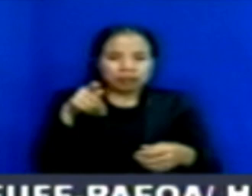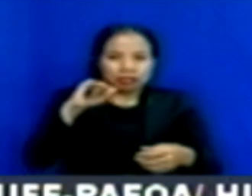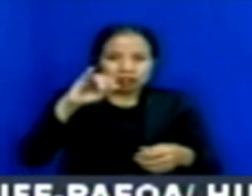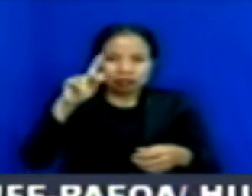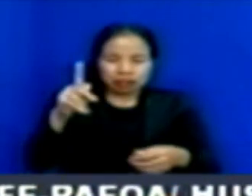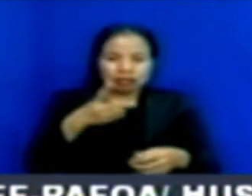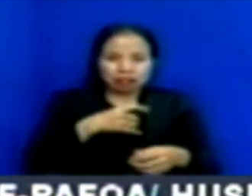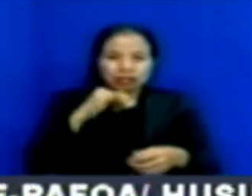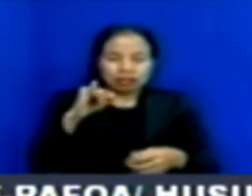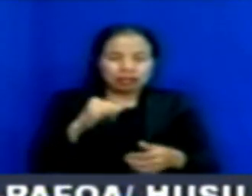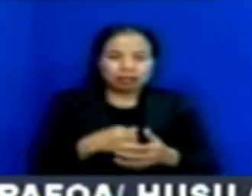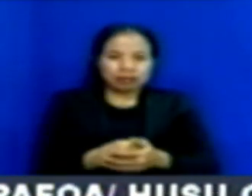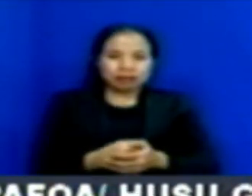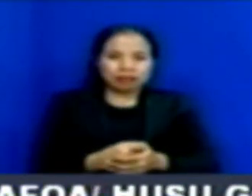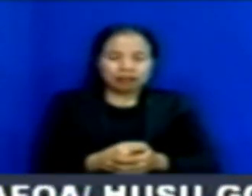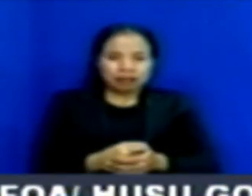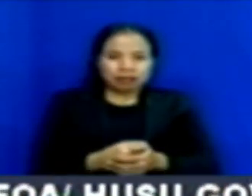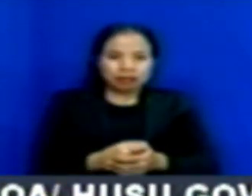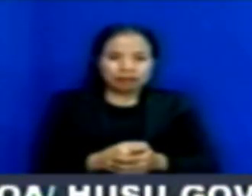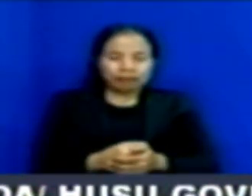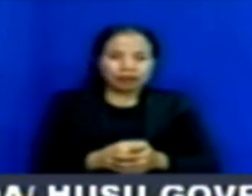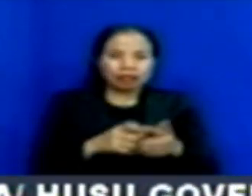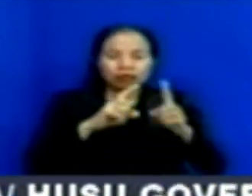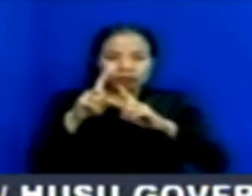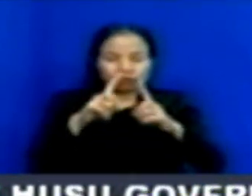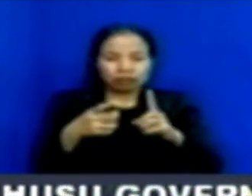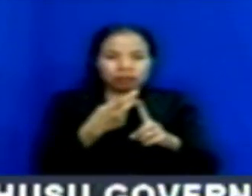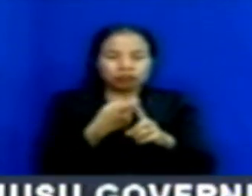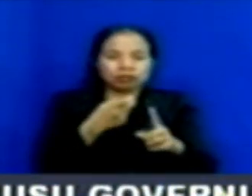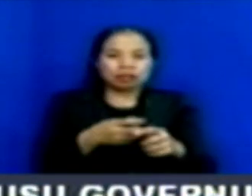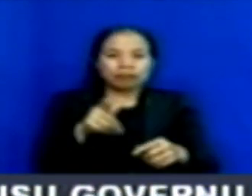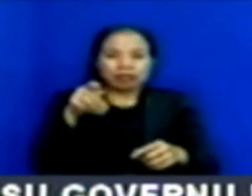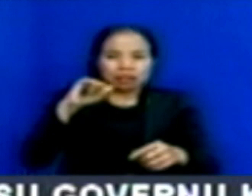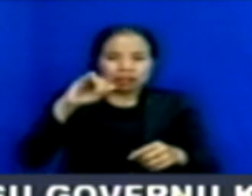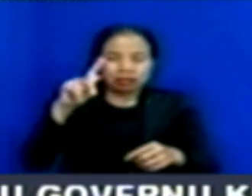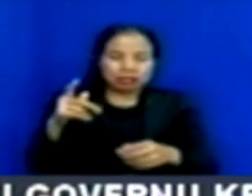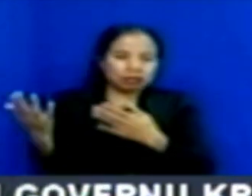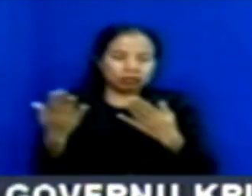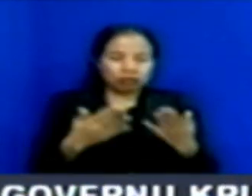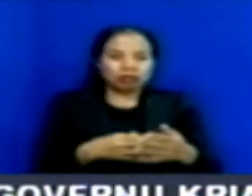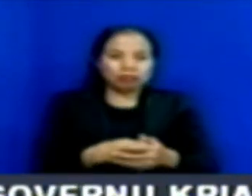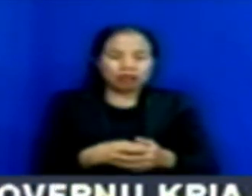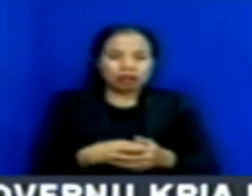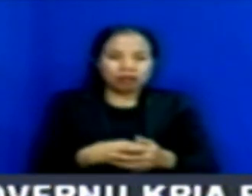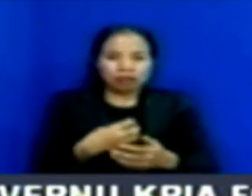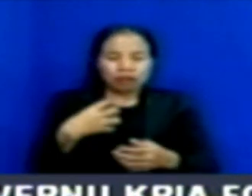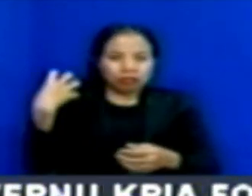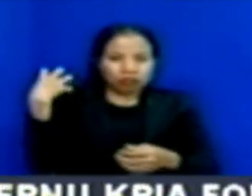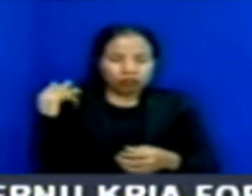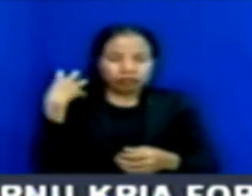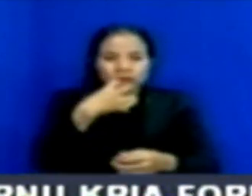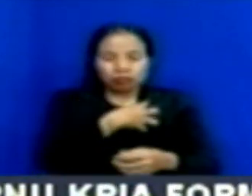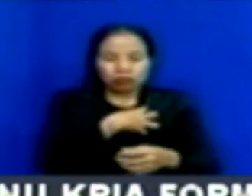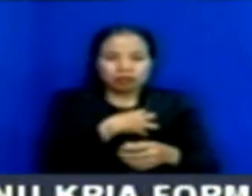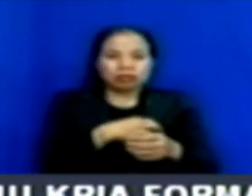dele. Afuinha sai certificação russi pensic, lori que era suspeito ba detenha cela penitelica e coli, durante